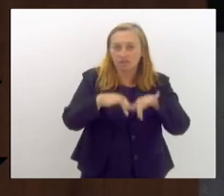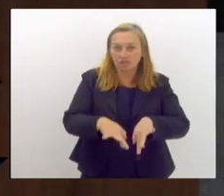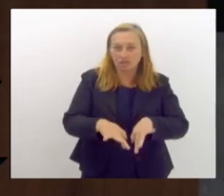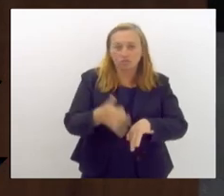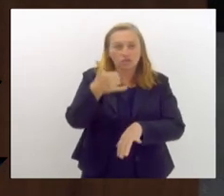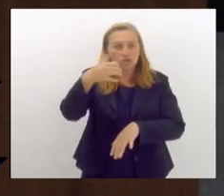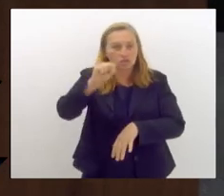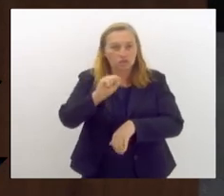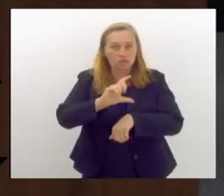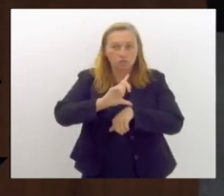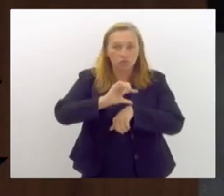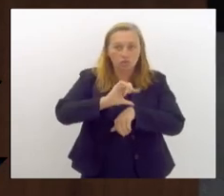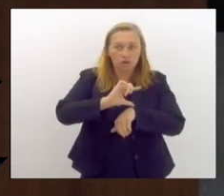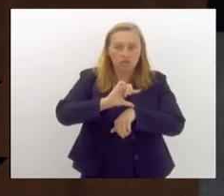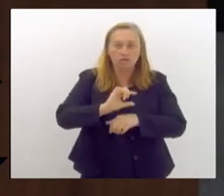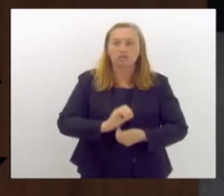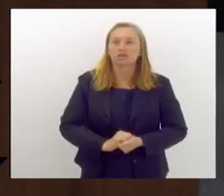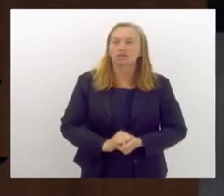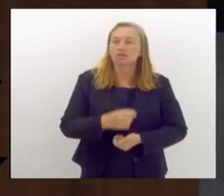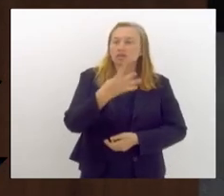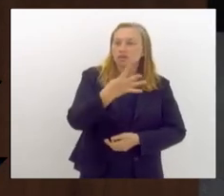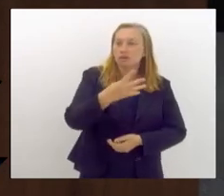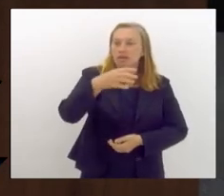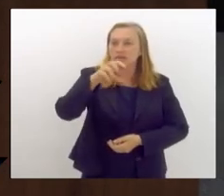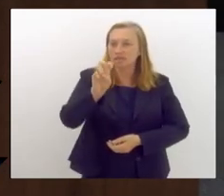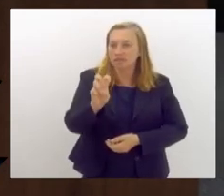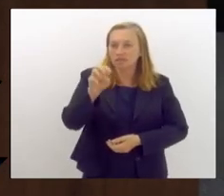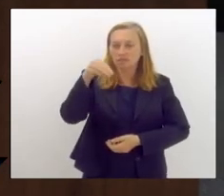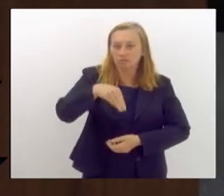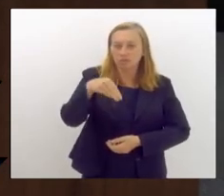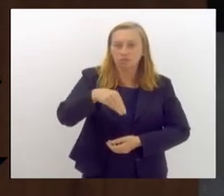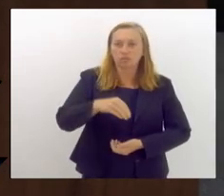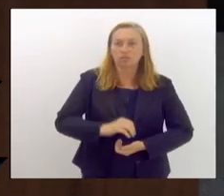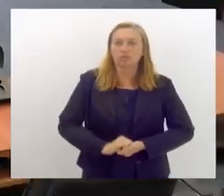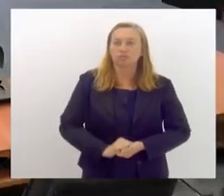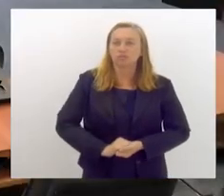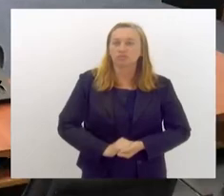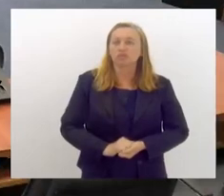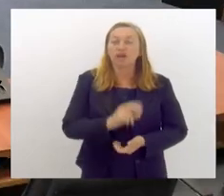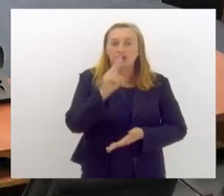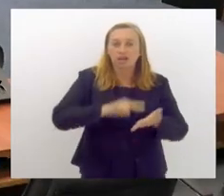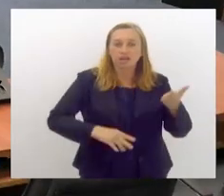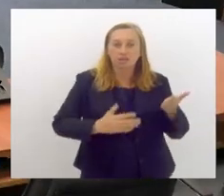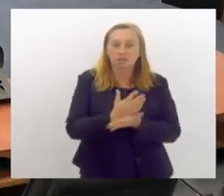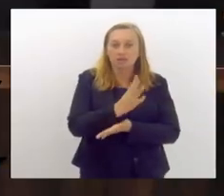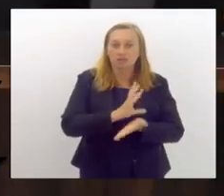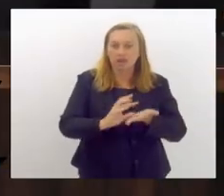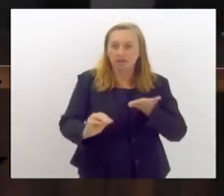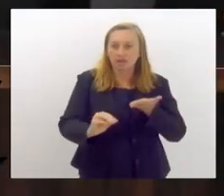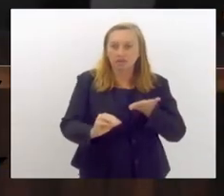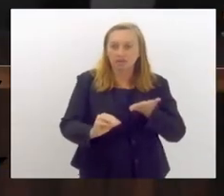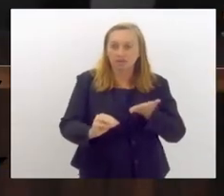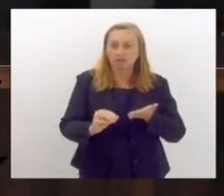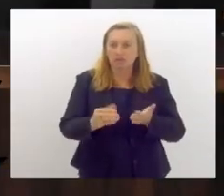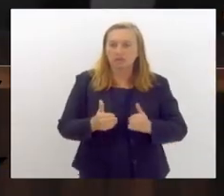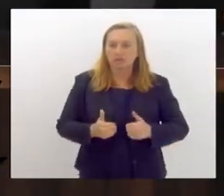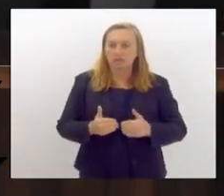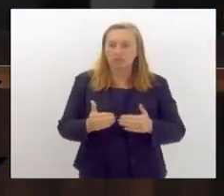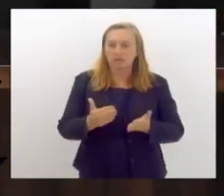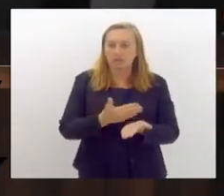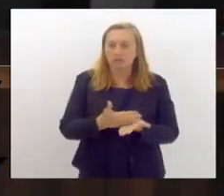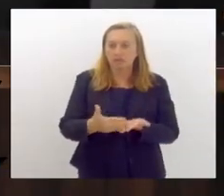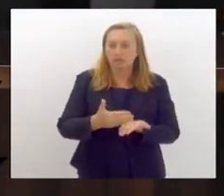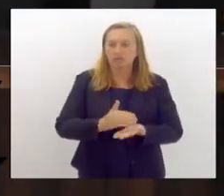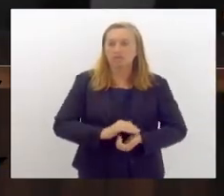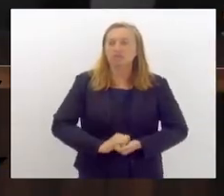às 18 horas e 45 minutos. Lida e aprovada a ata, passa-se ao expediente